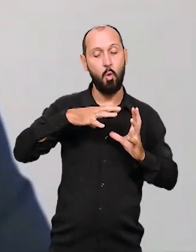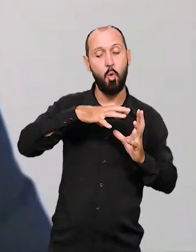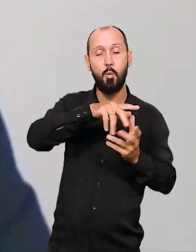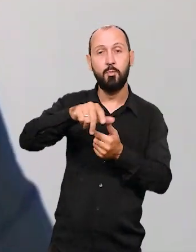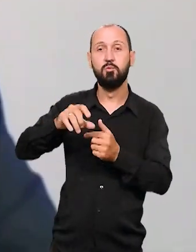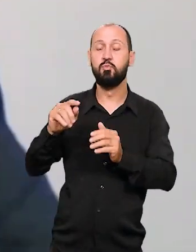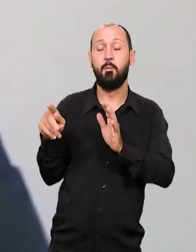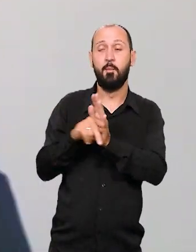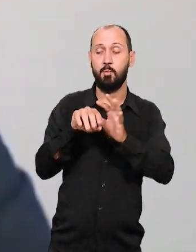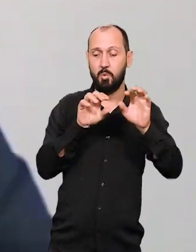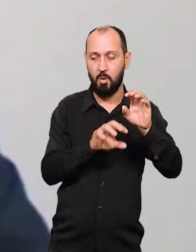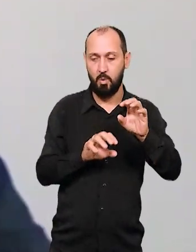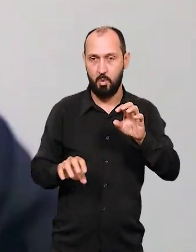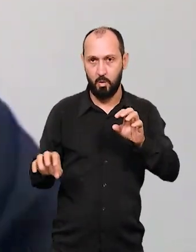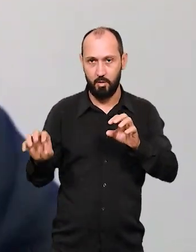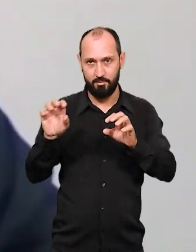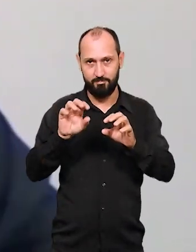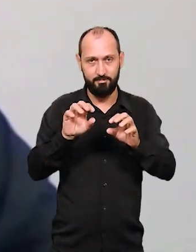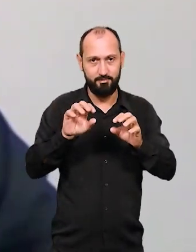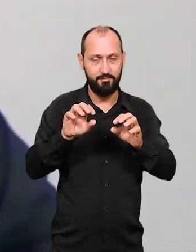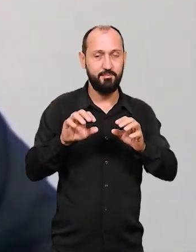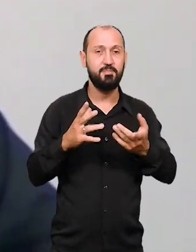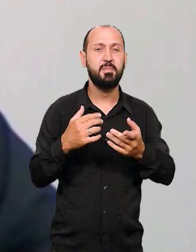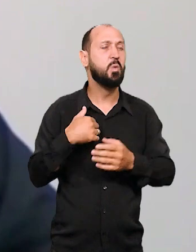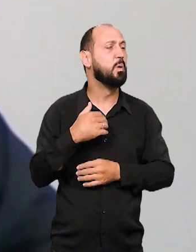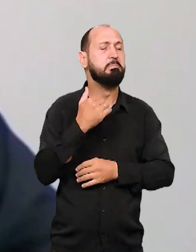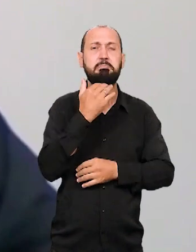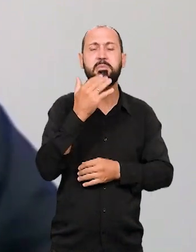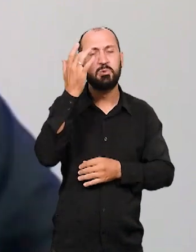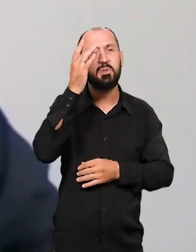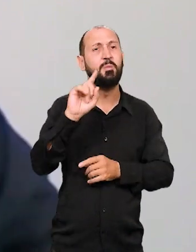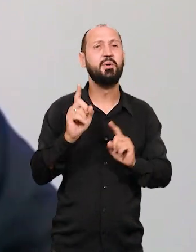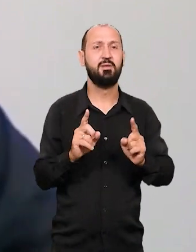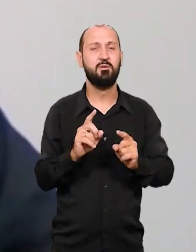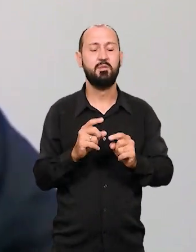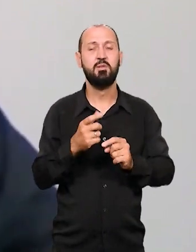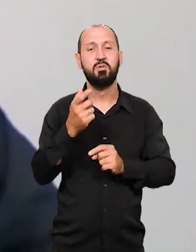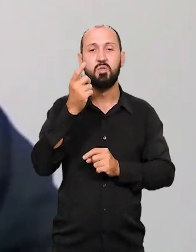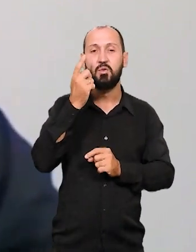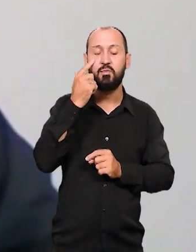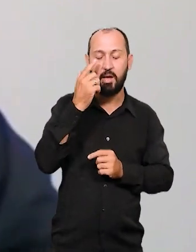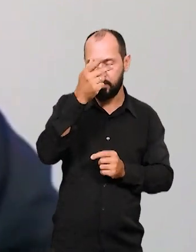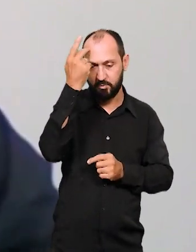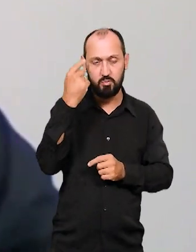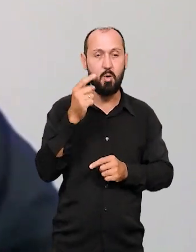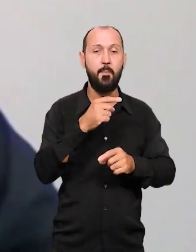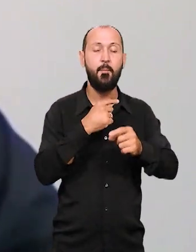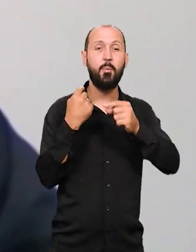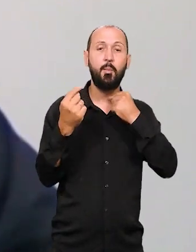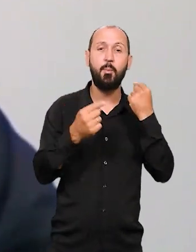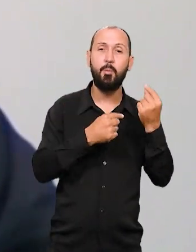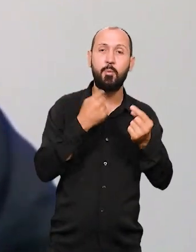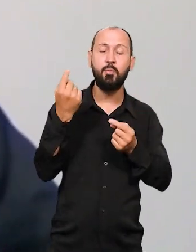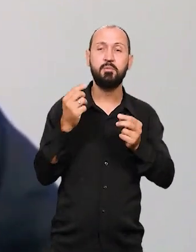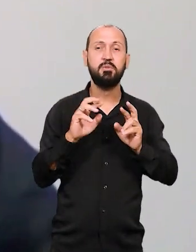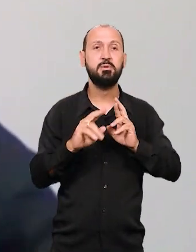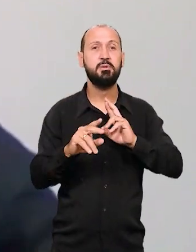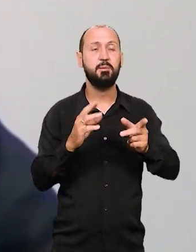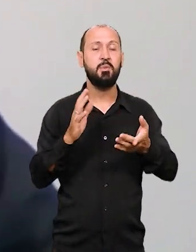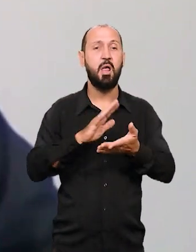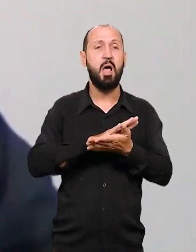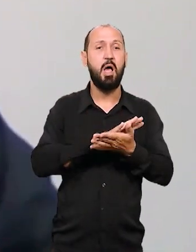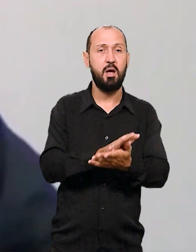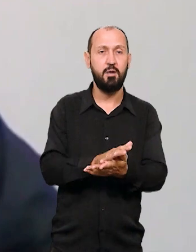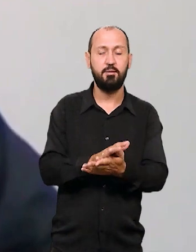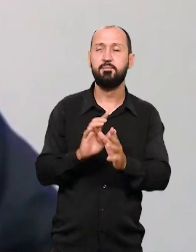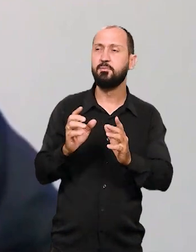proporções mundiais, não só regionais, né, e ninguém sabia nada. e a gente via muita gente morrendo, muita